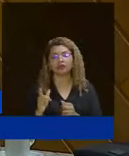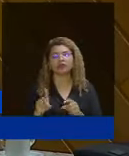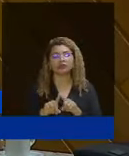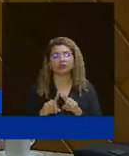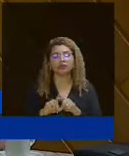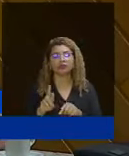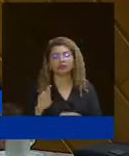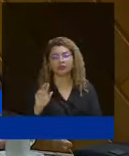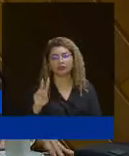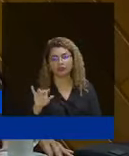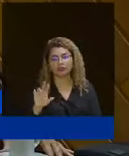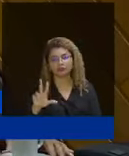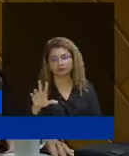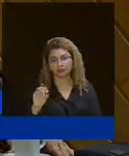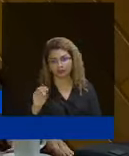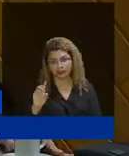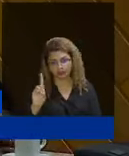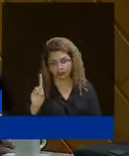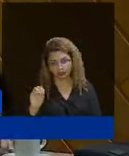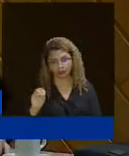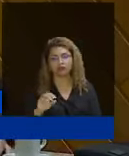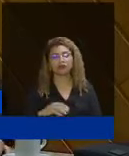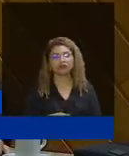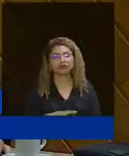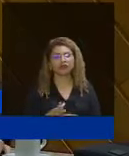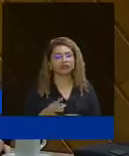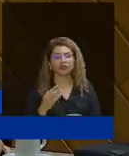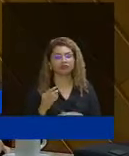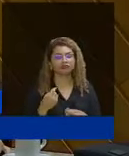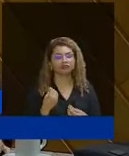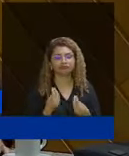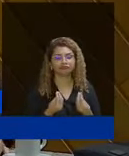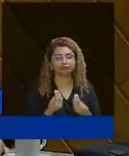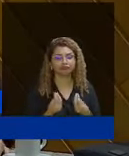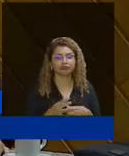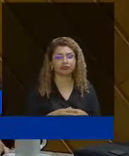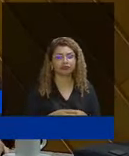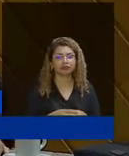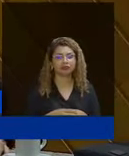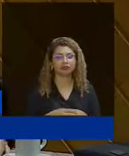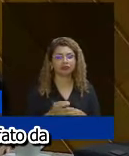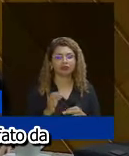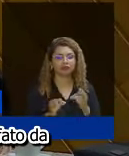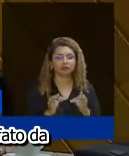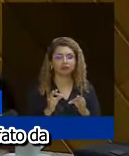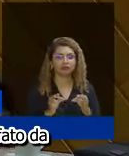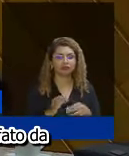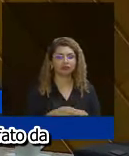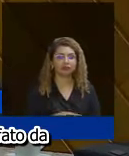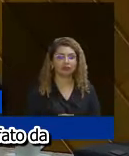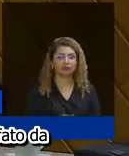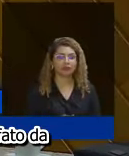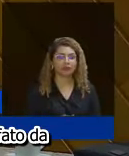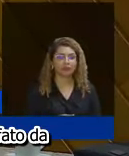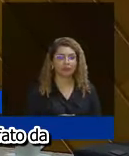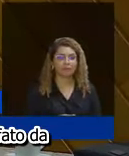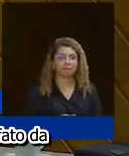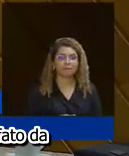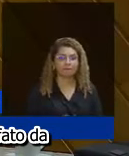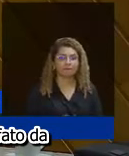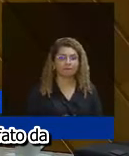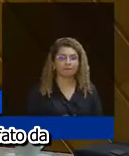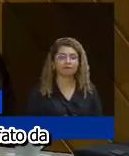terem divergido da conclusão do eminente relator. E o que, de fato, também me